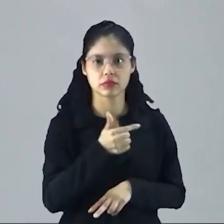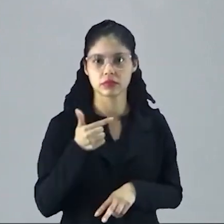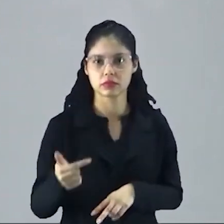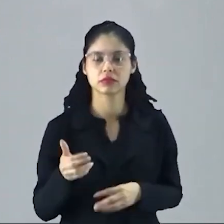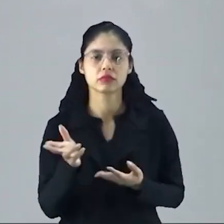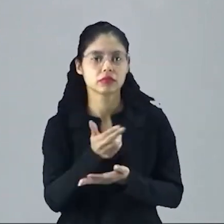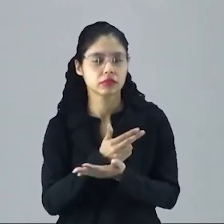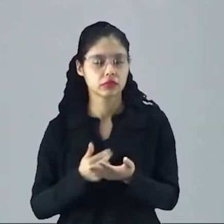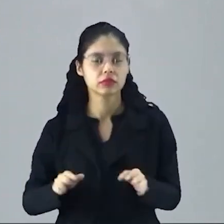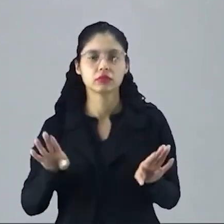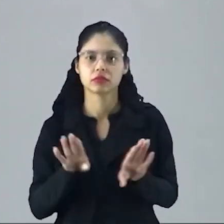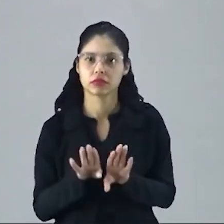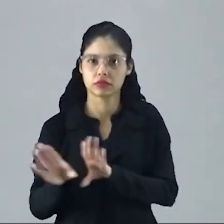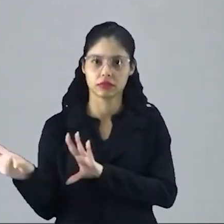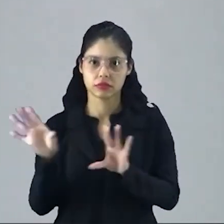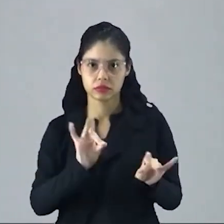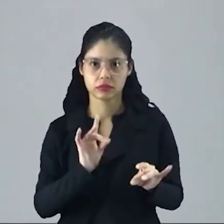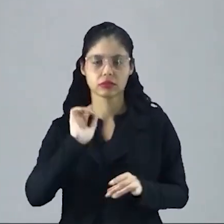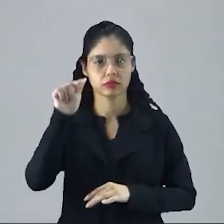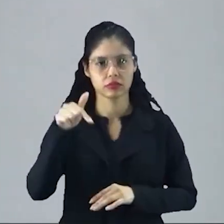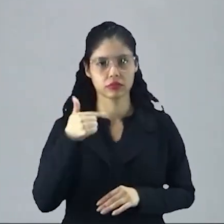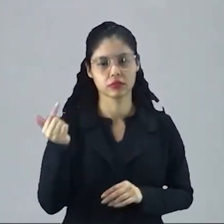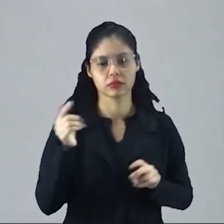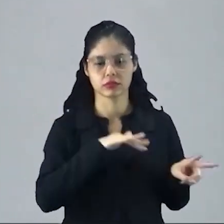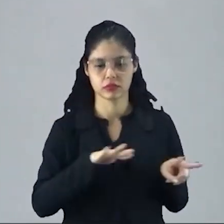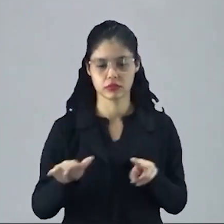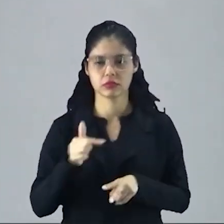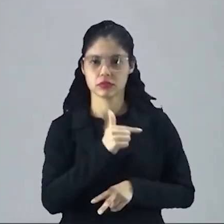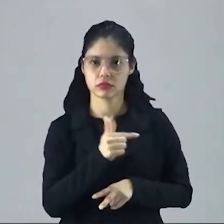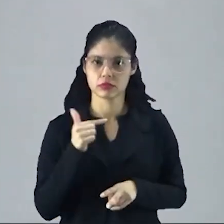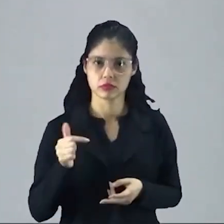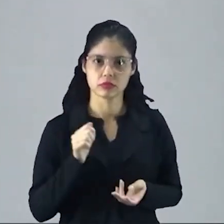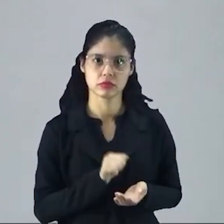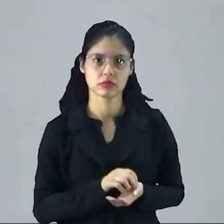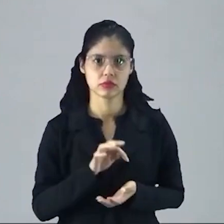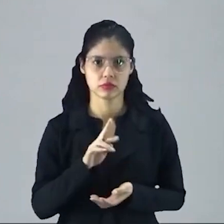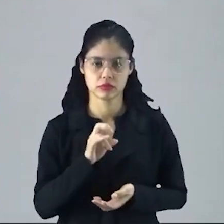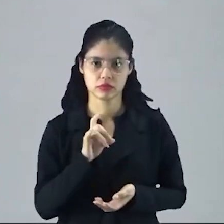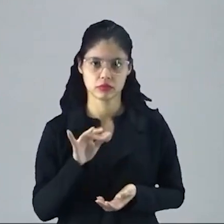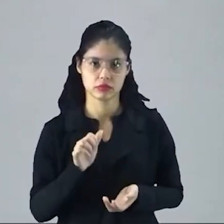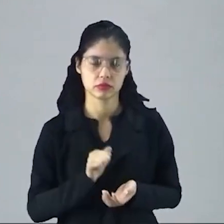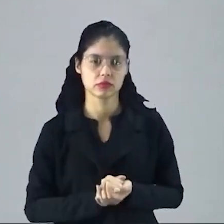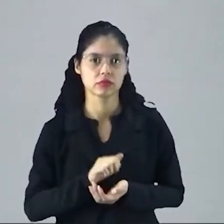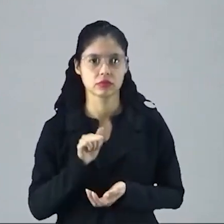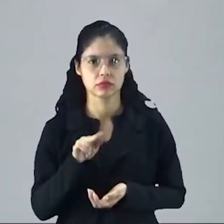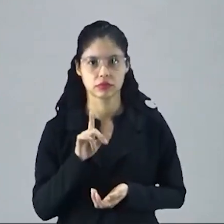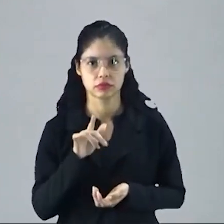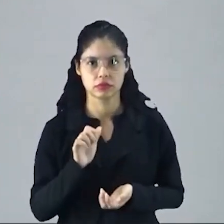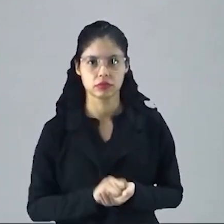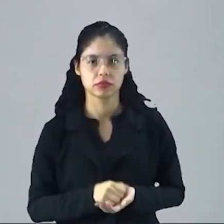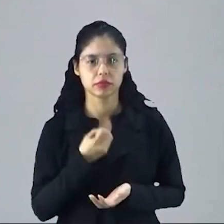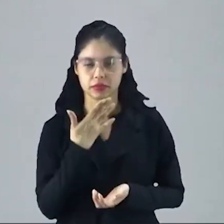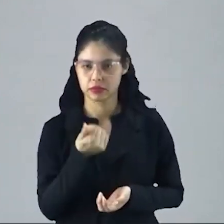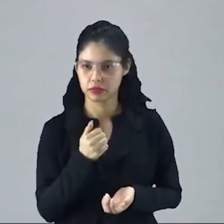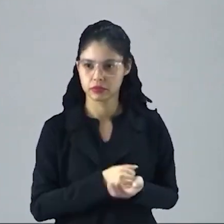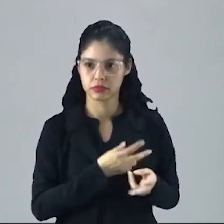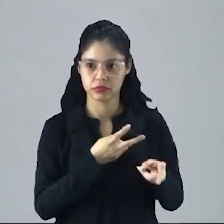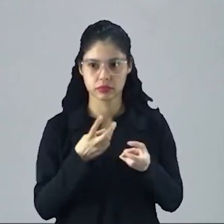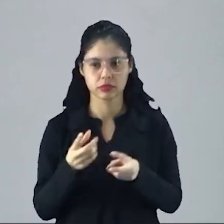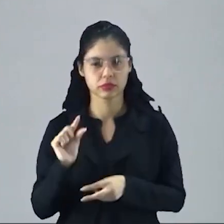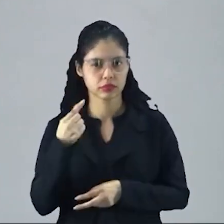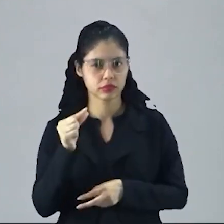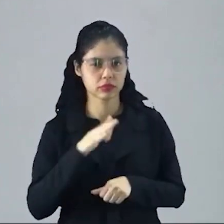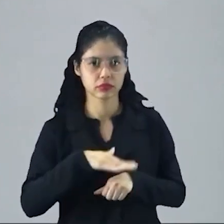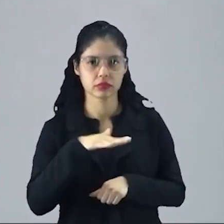dos artistas que vieram após a semana de 22, como Tarsila do Amaral. Tudo bem? Vamos observar